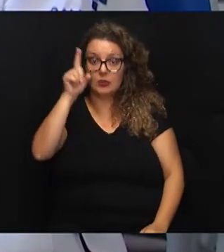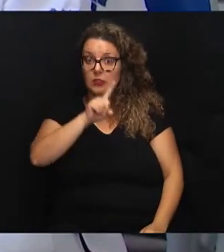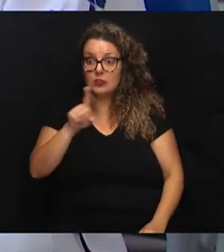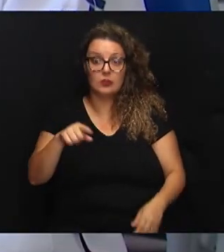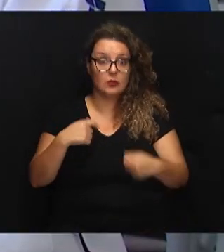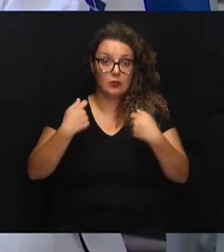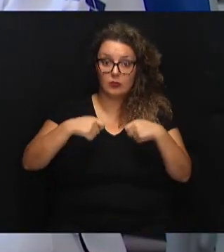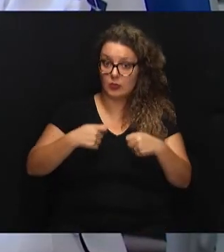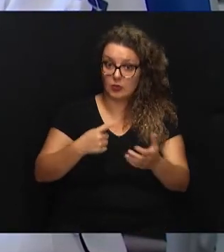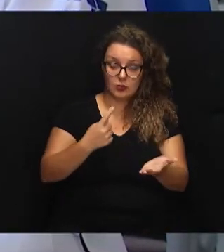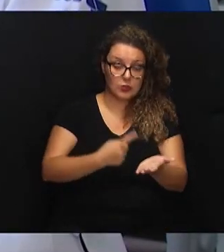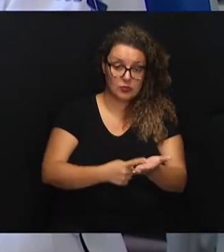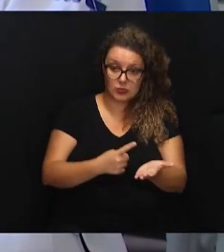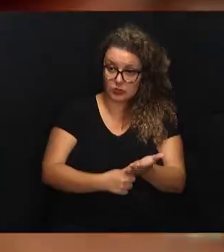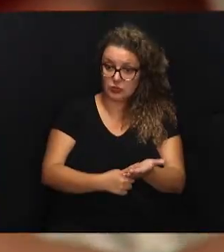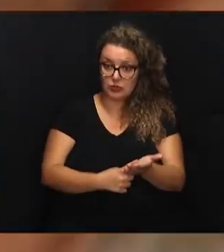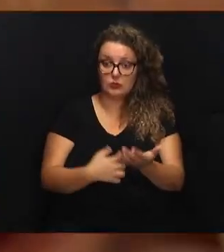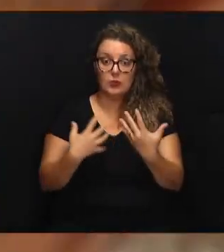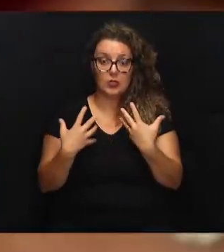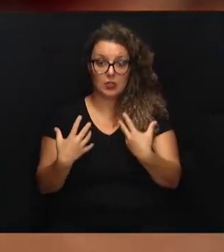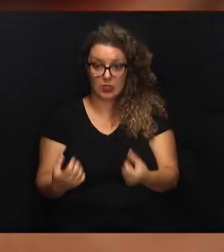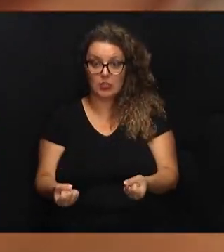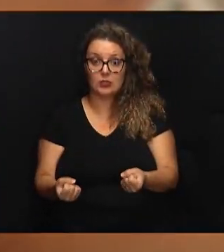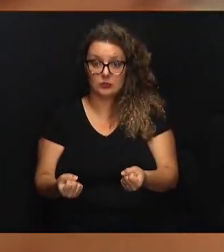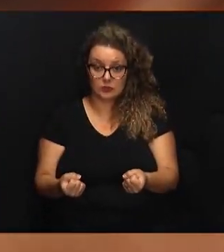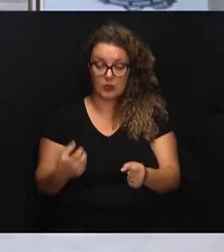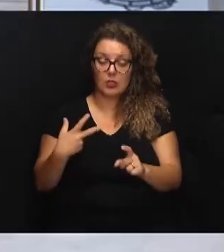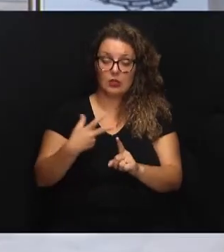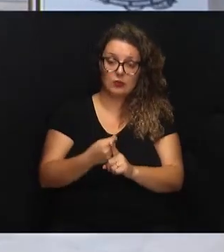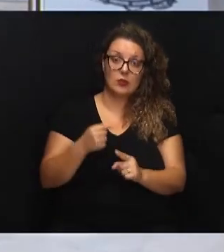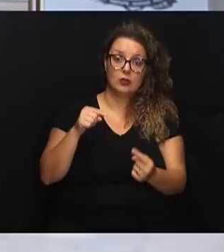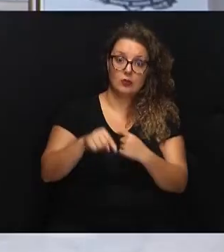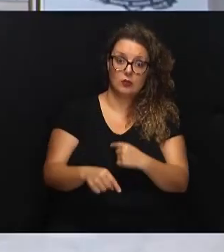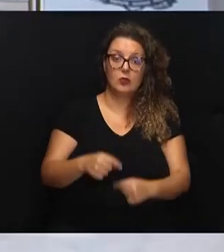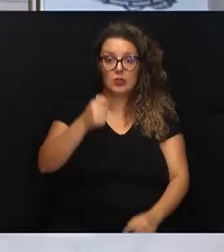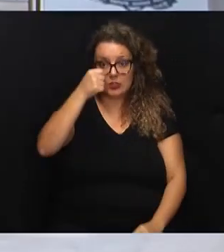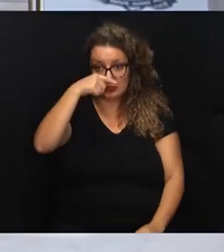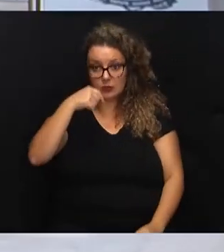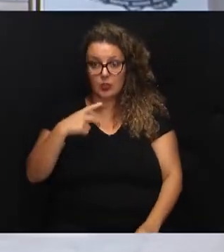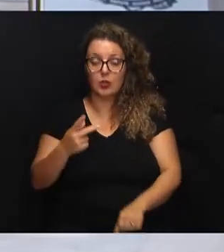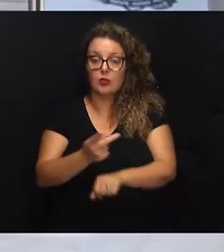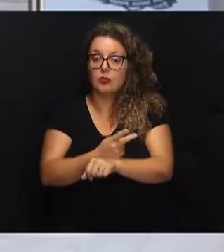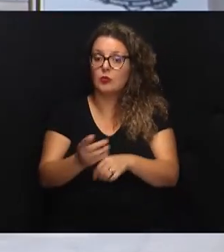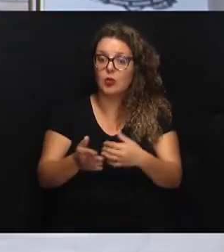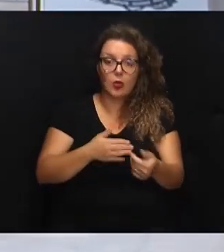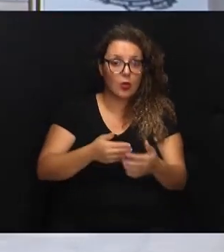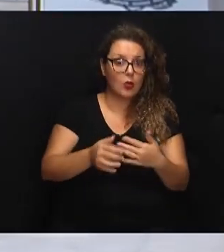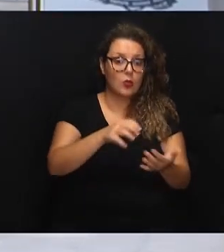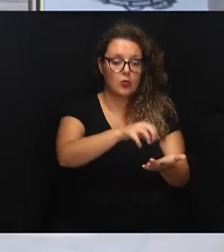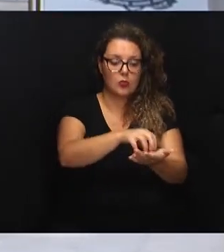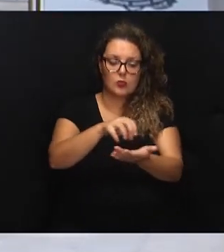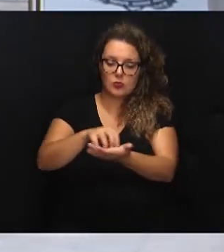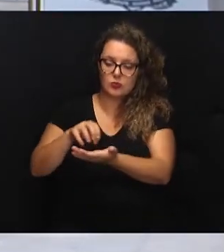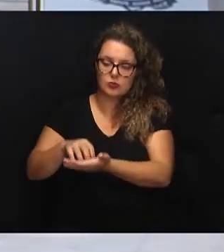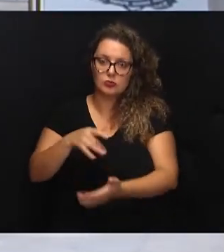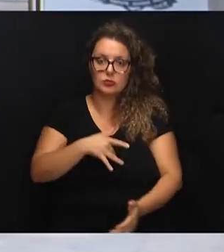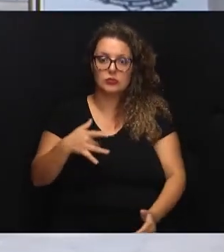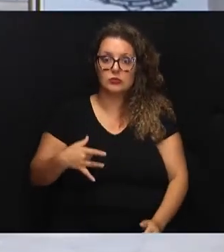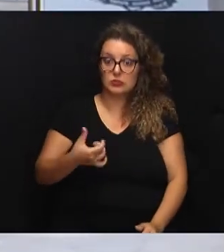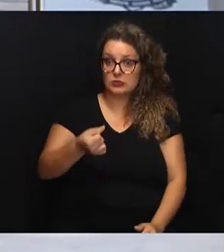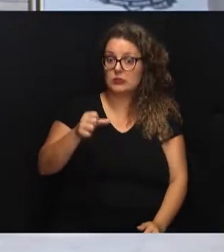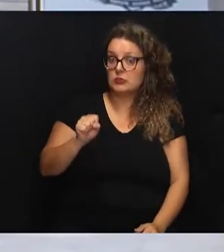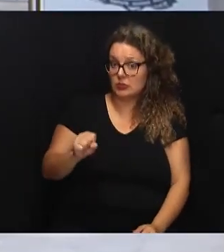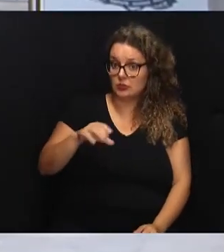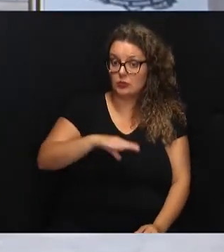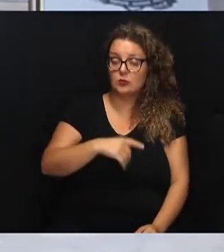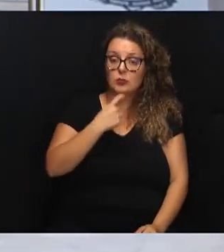preciso agendamento para receber a vacina contra a gripe. Basta procurar qualquer um dos 68 centros de saúde do município